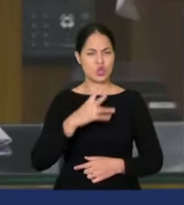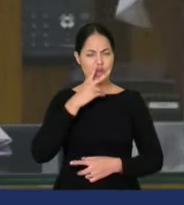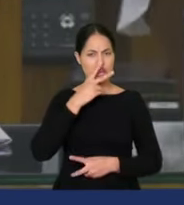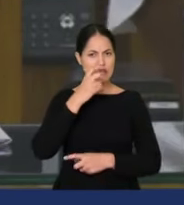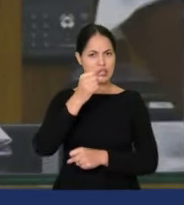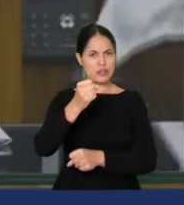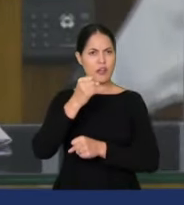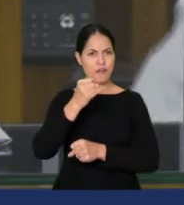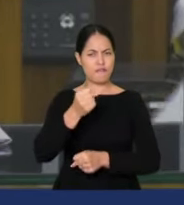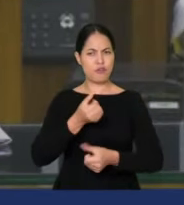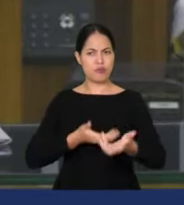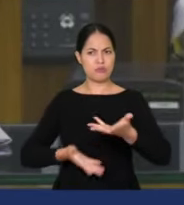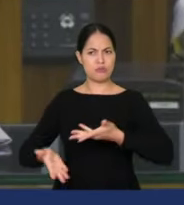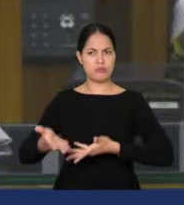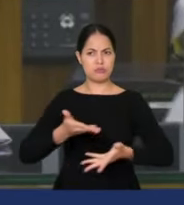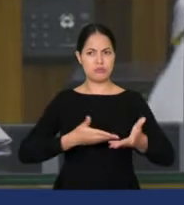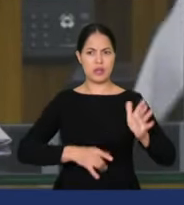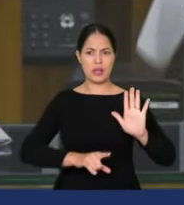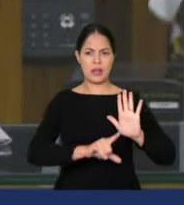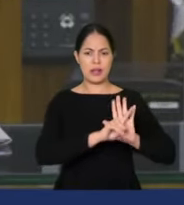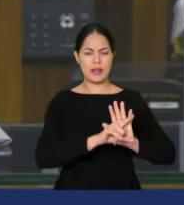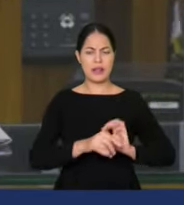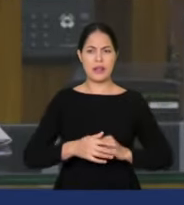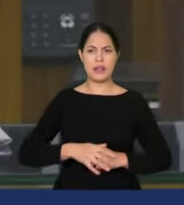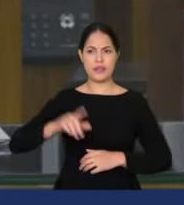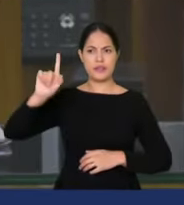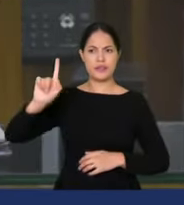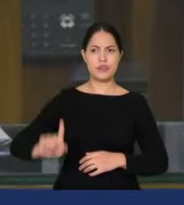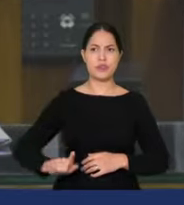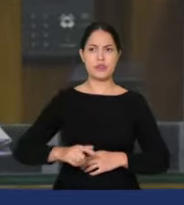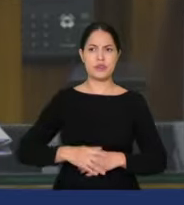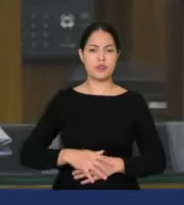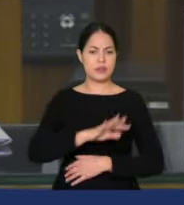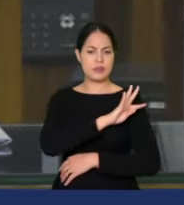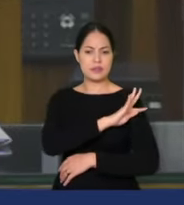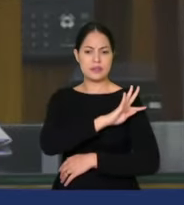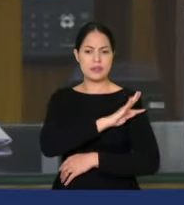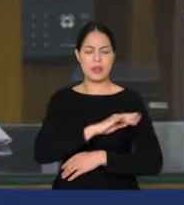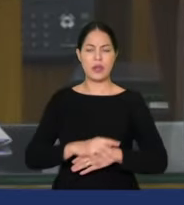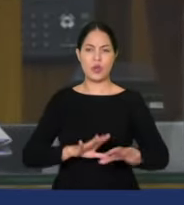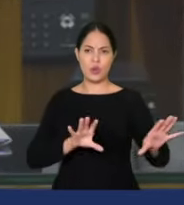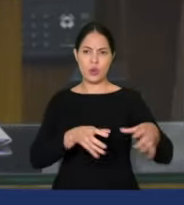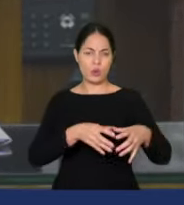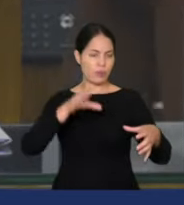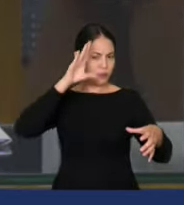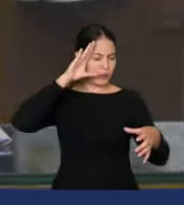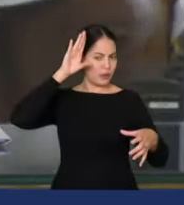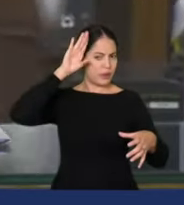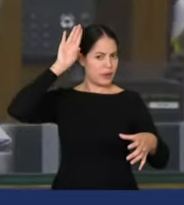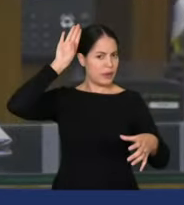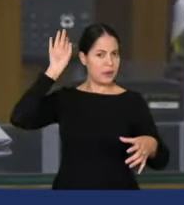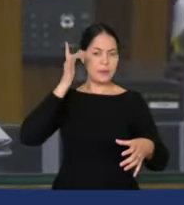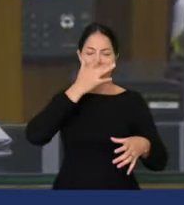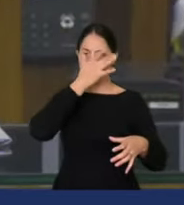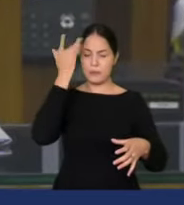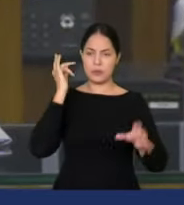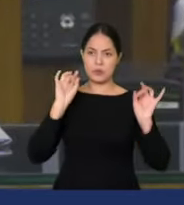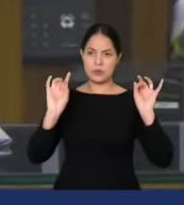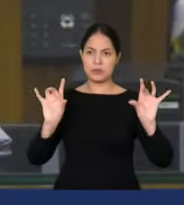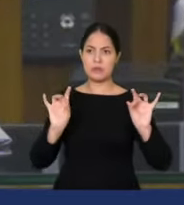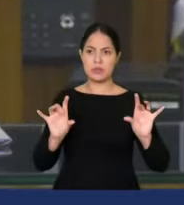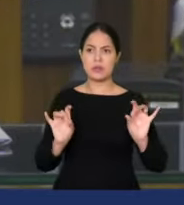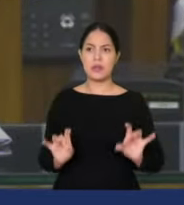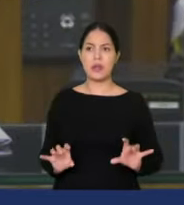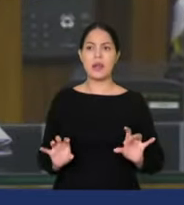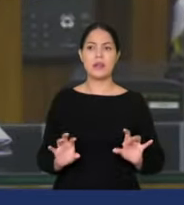reúna legisladores, gestores, técnicos, acadêmicos, especialistas e outros representantes da sociedade